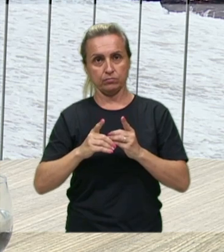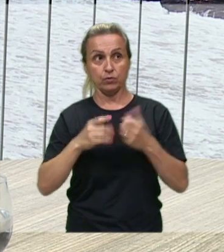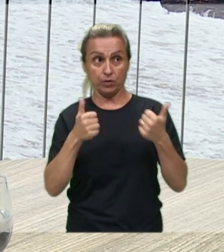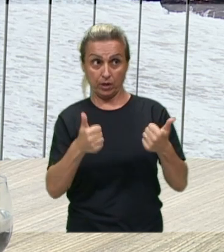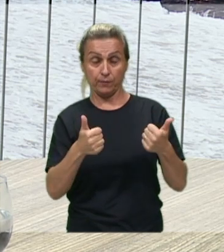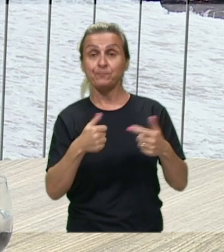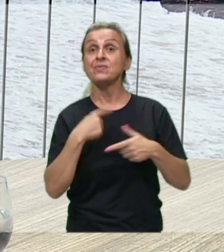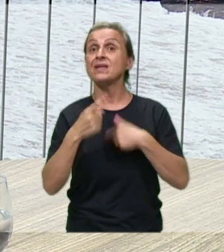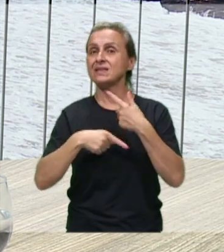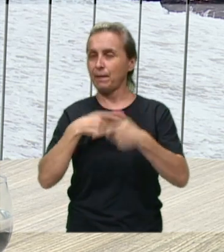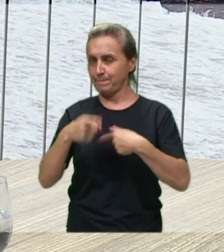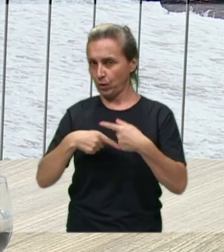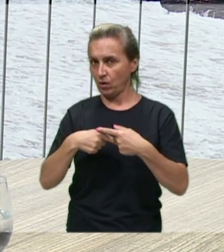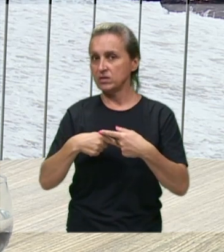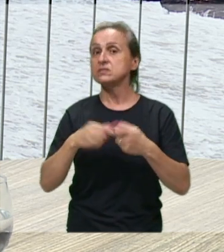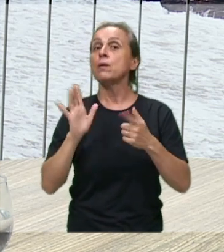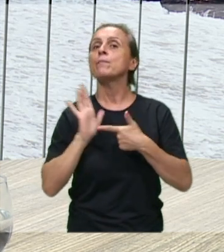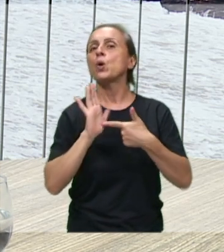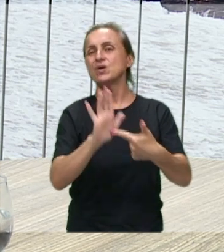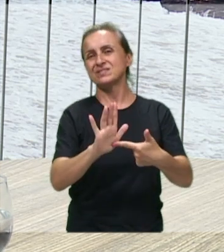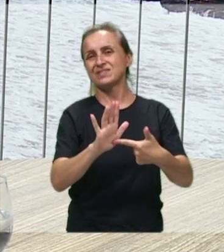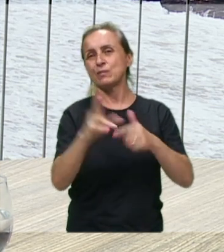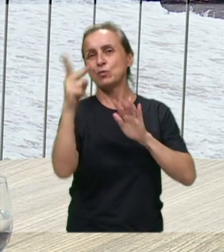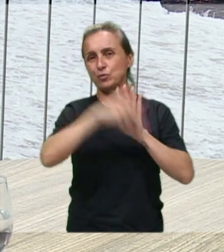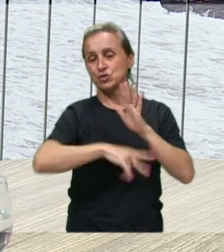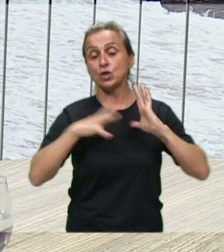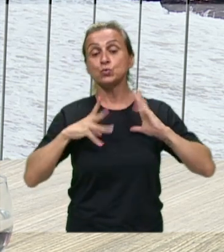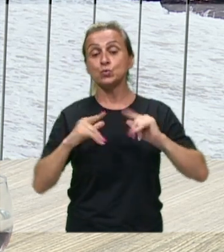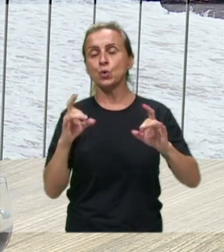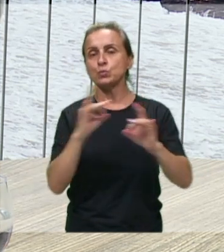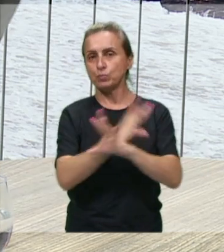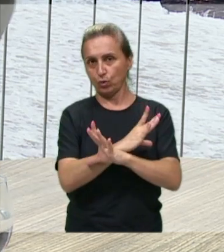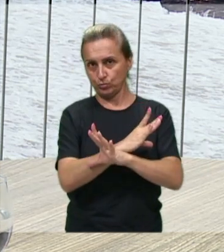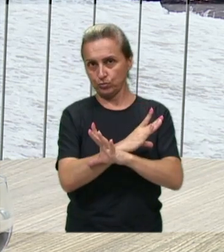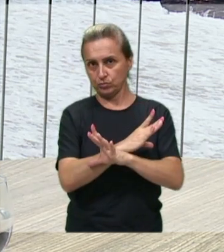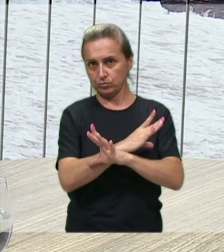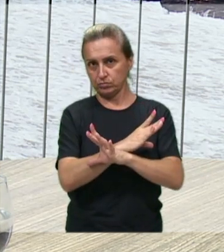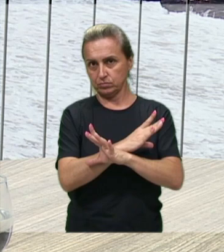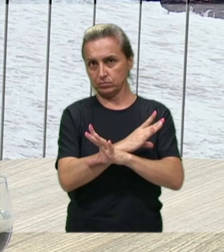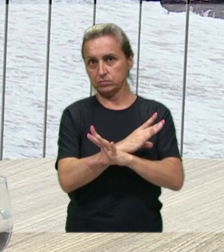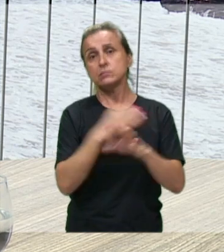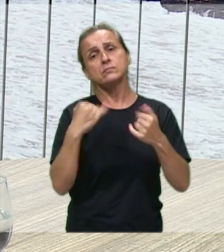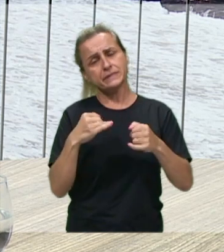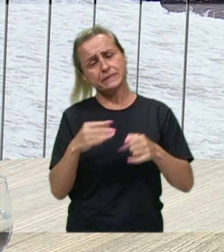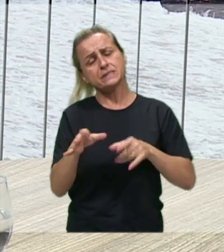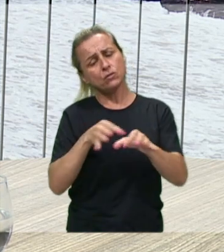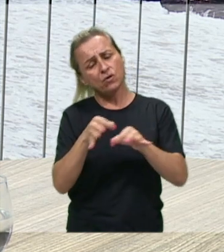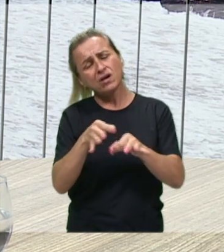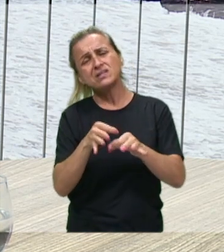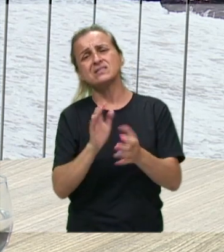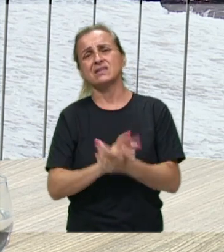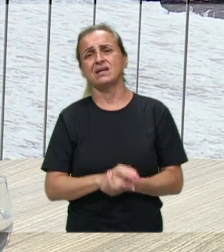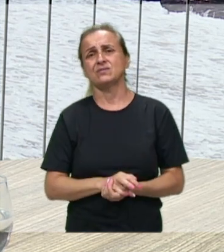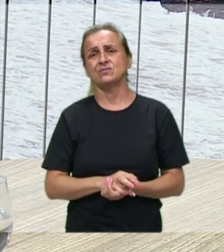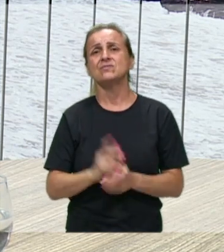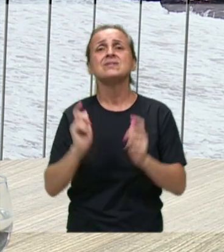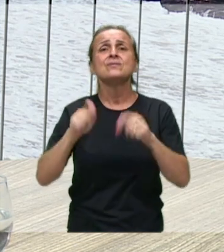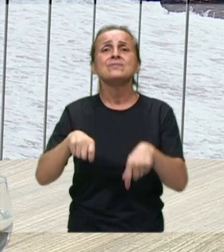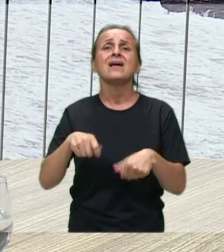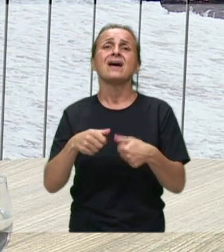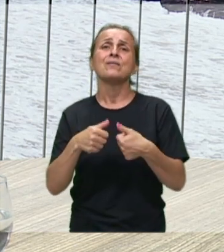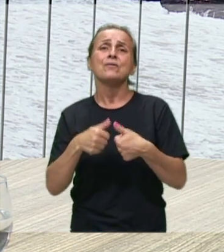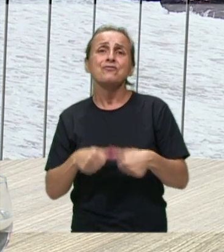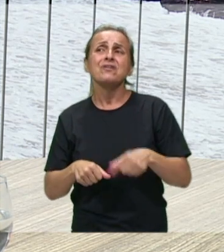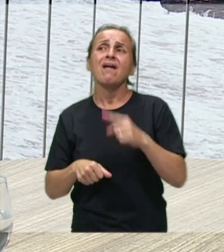pronto, vamos discutir, vamos avançar, é assim que se faz. Agora não pode ele ficar lá sem ter algum tipo de memórias